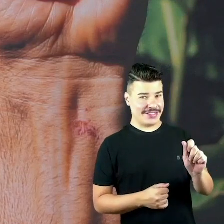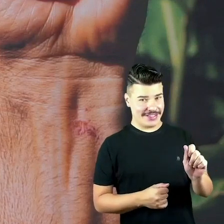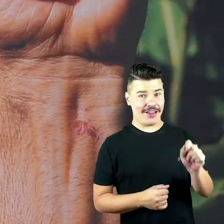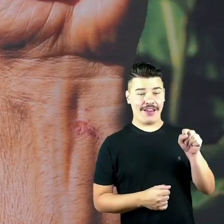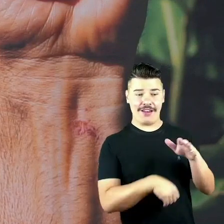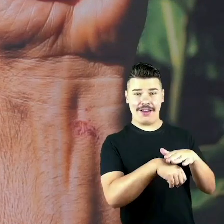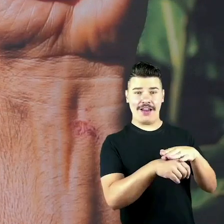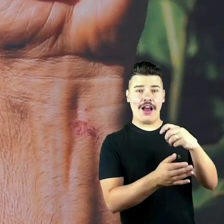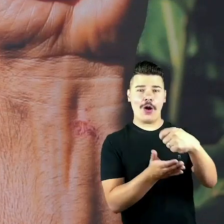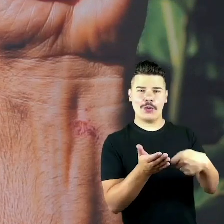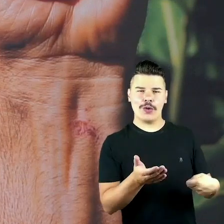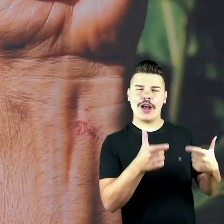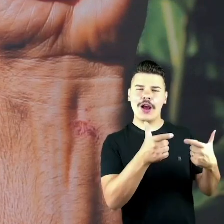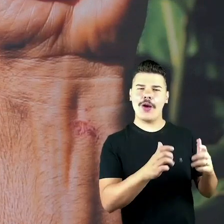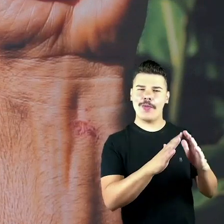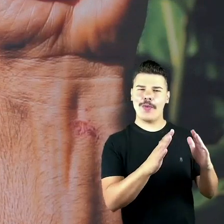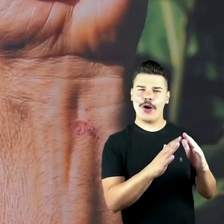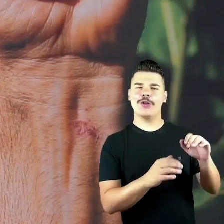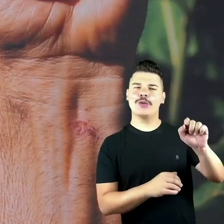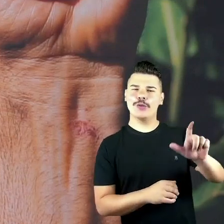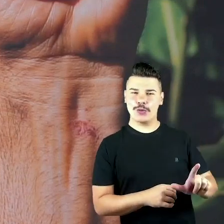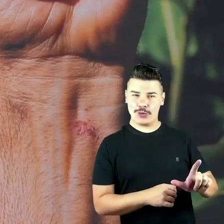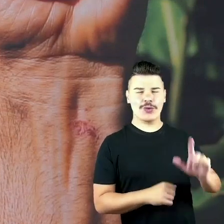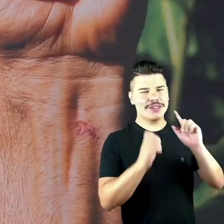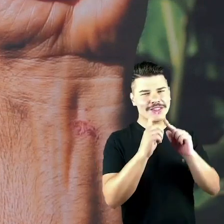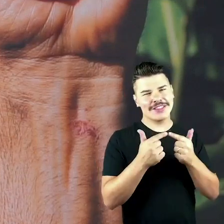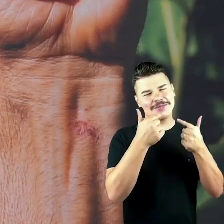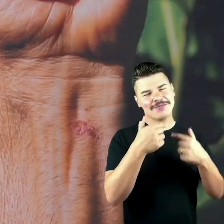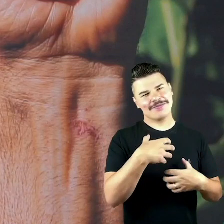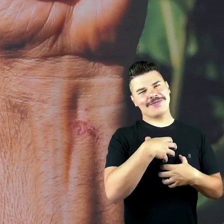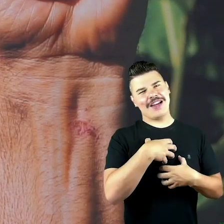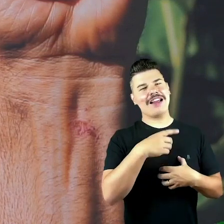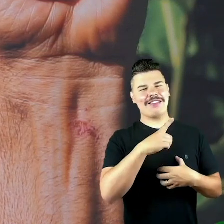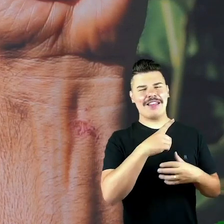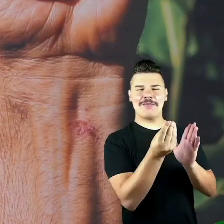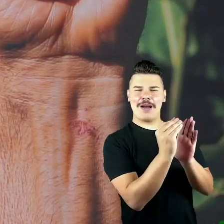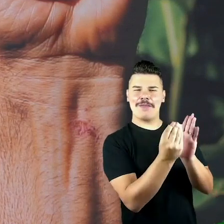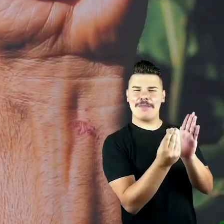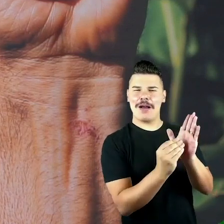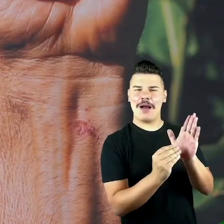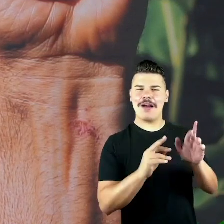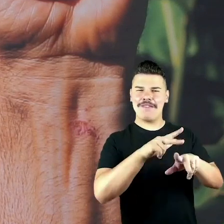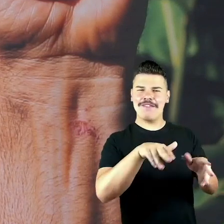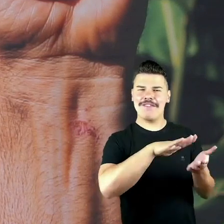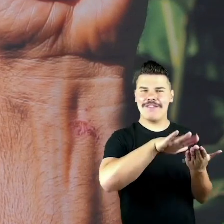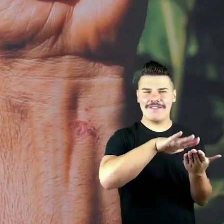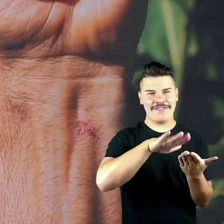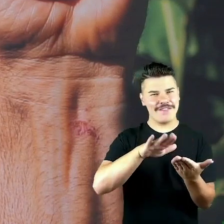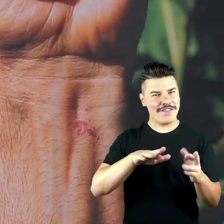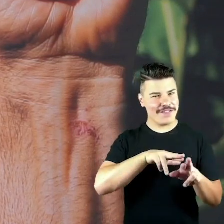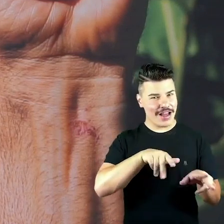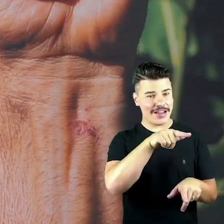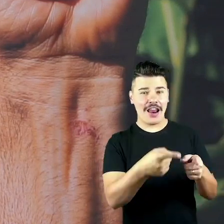Luísa Geisler, uma autora do Sul maravilhosa, muito simpática, que tem diversas publicações, entre